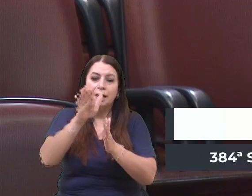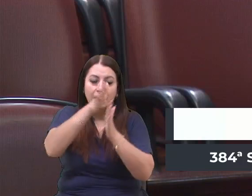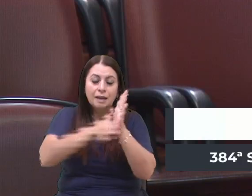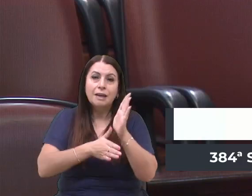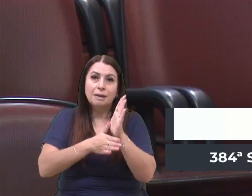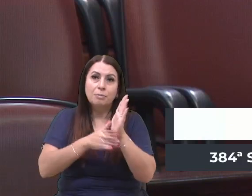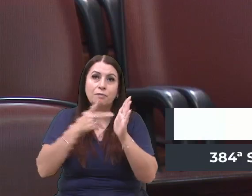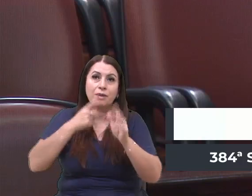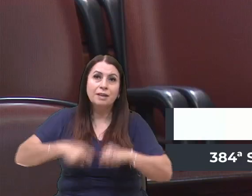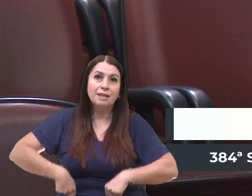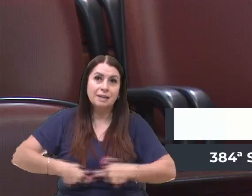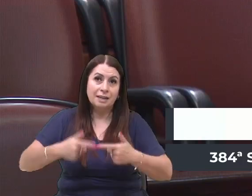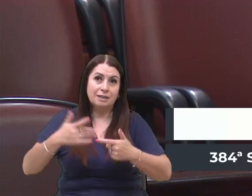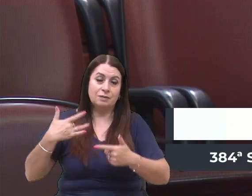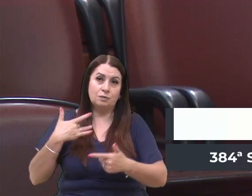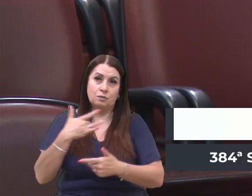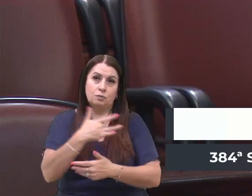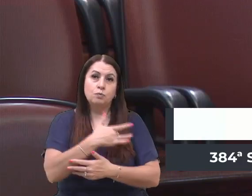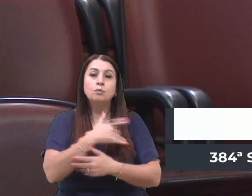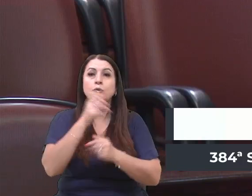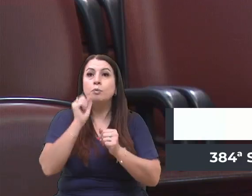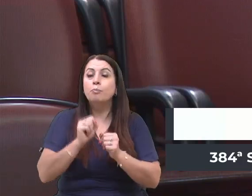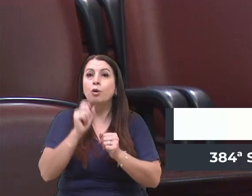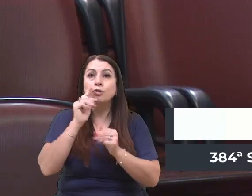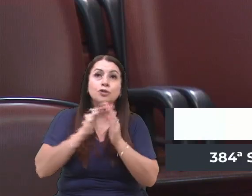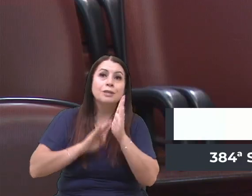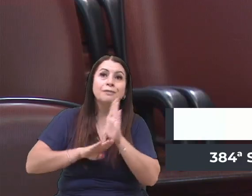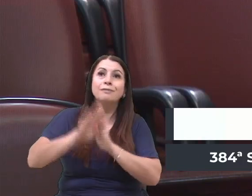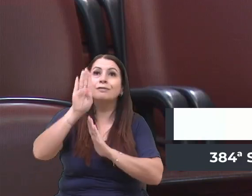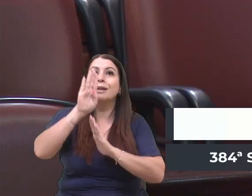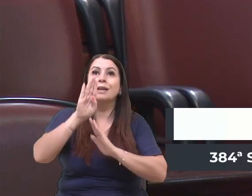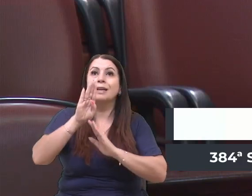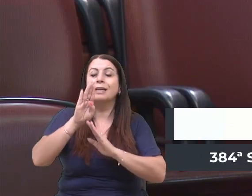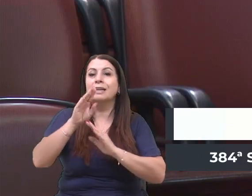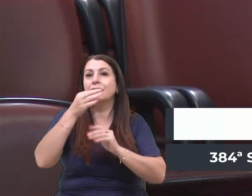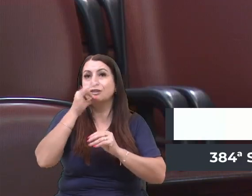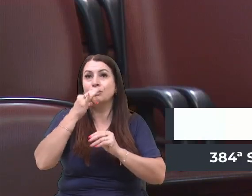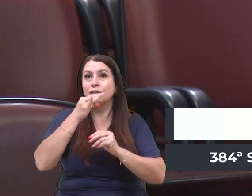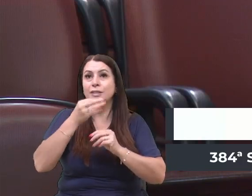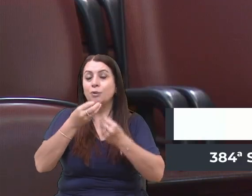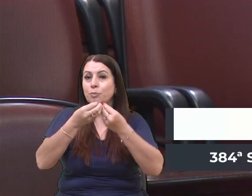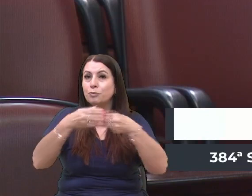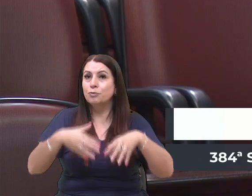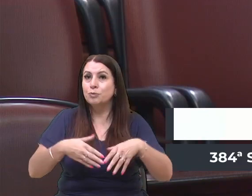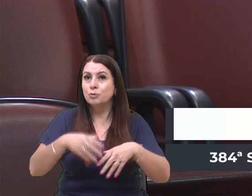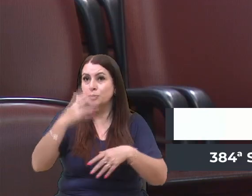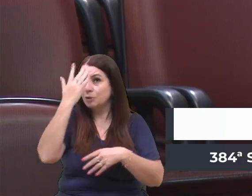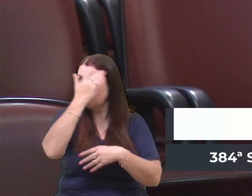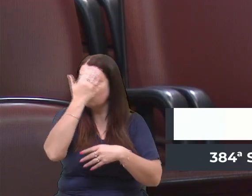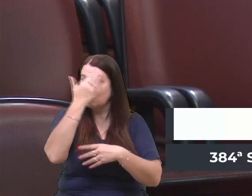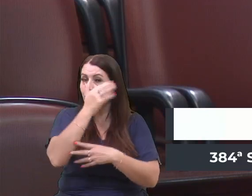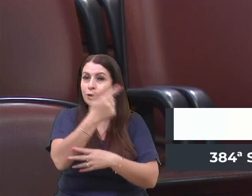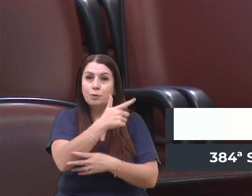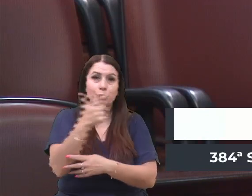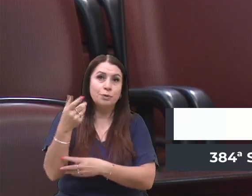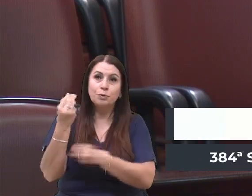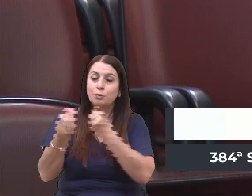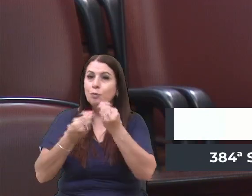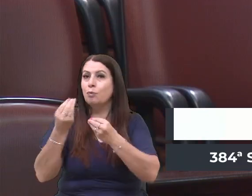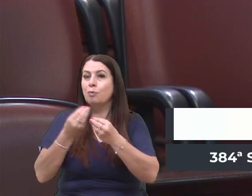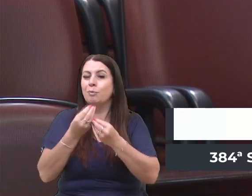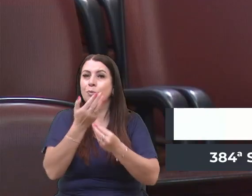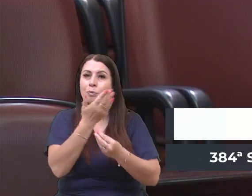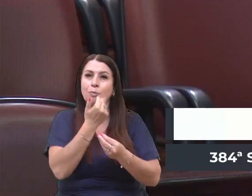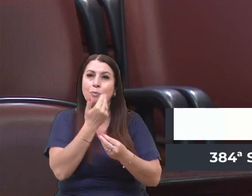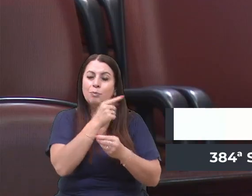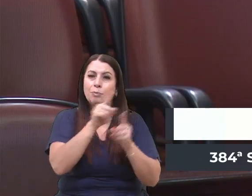gasto com saúde podem levar Caxias ao colapso, alerta prefeito. A Diló diz que cidade não tem condições de continuar cobrindo defasagem